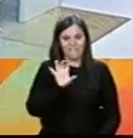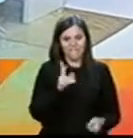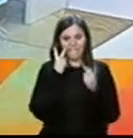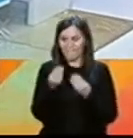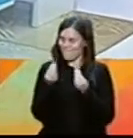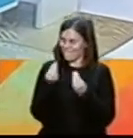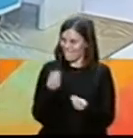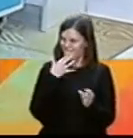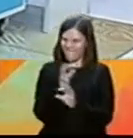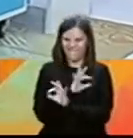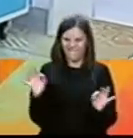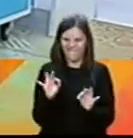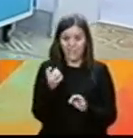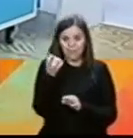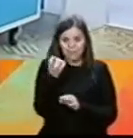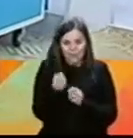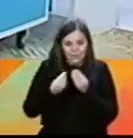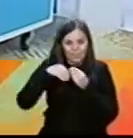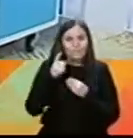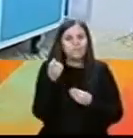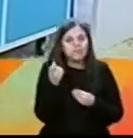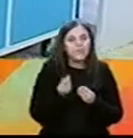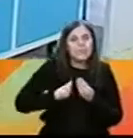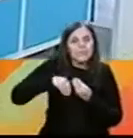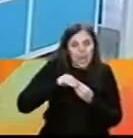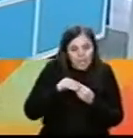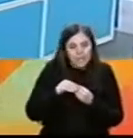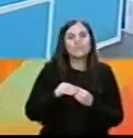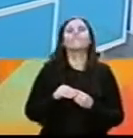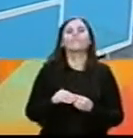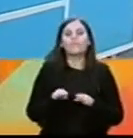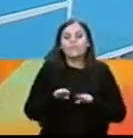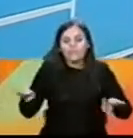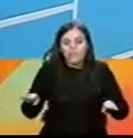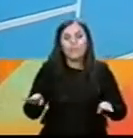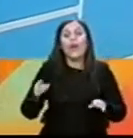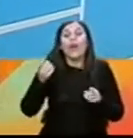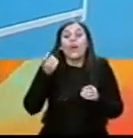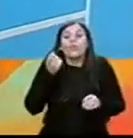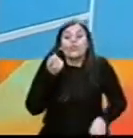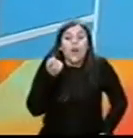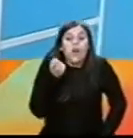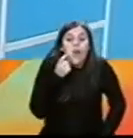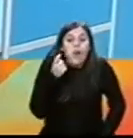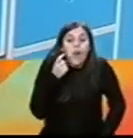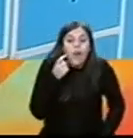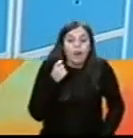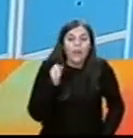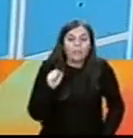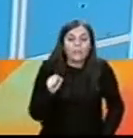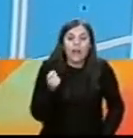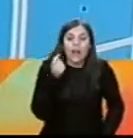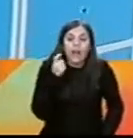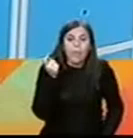aspecto. Ainda falta o toque. Exato, ainda falta aqui um bocadinho de amêndoa. De amêndoa. Está bem recheado.